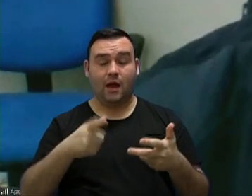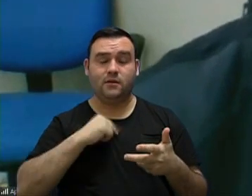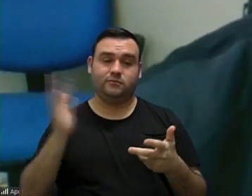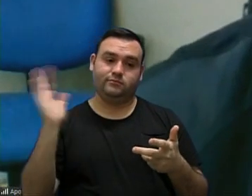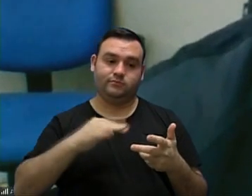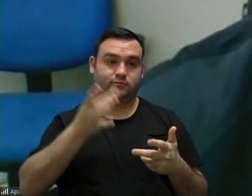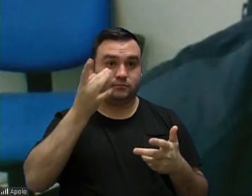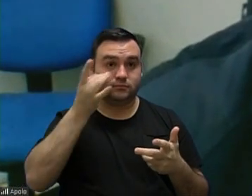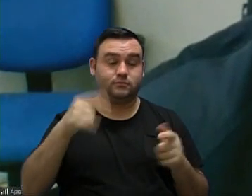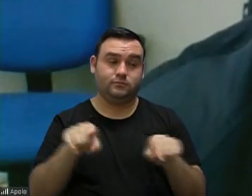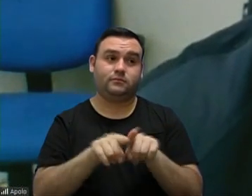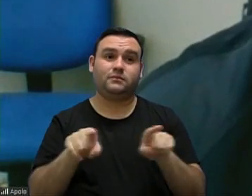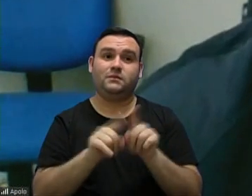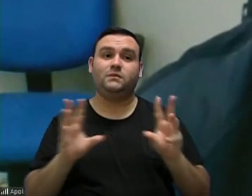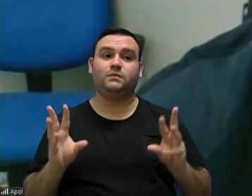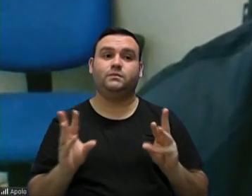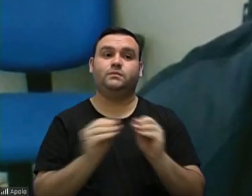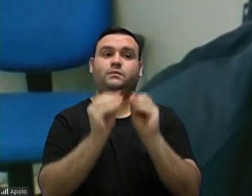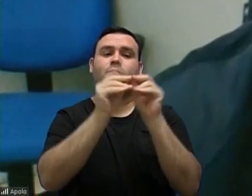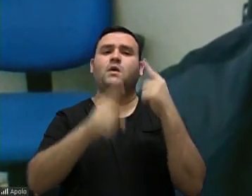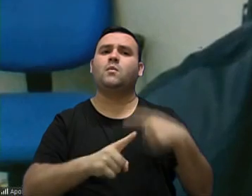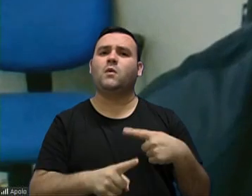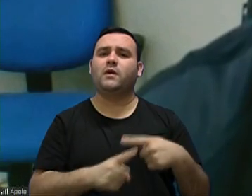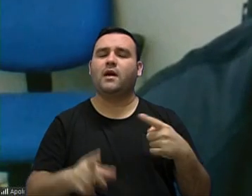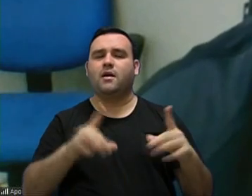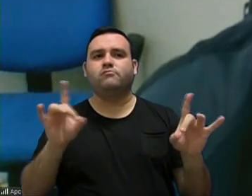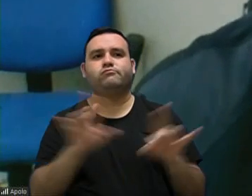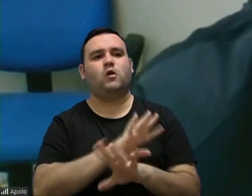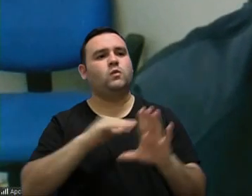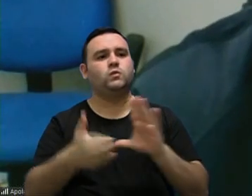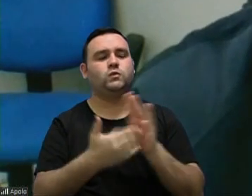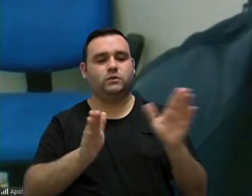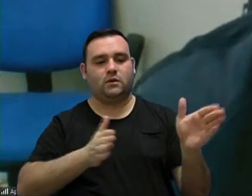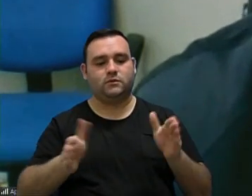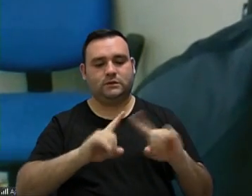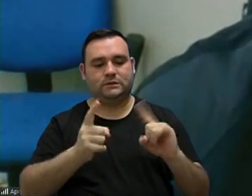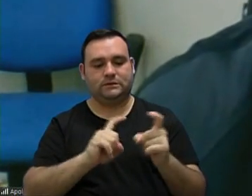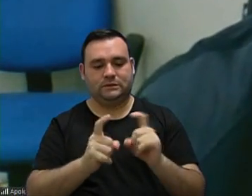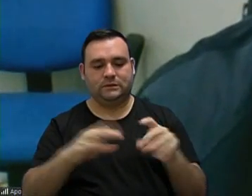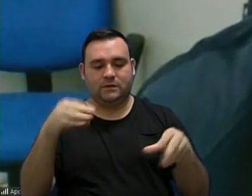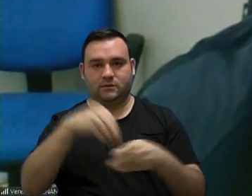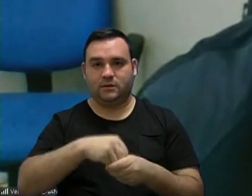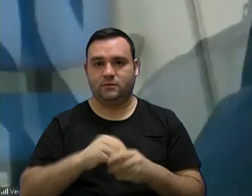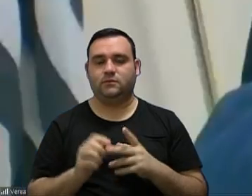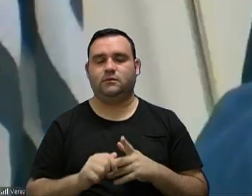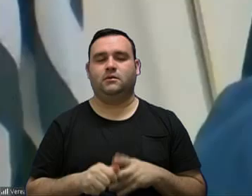presencial e que seja extraordinária para que se resolva tudo dentro da sessão.